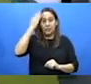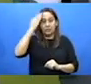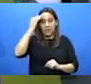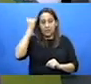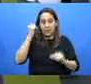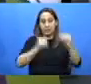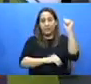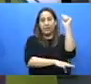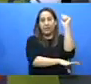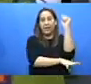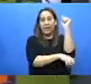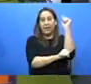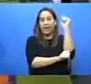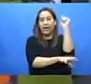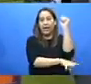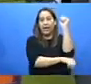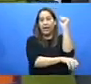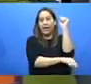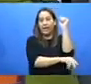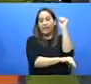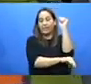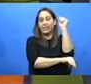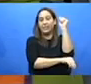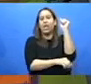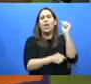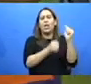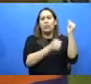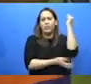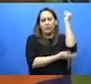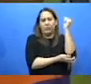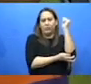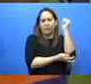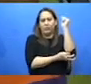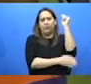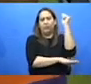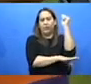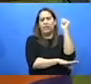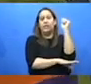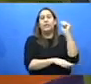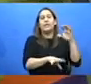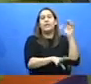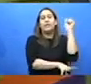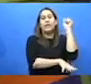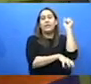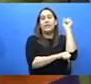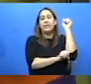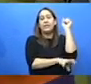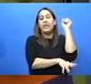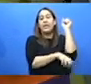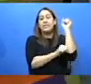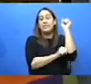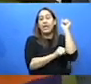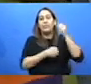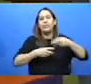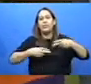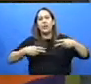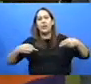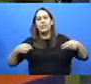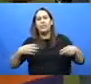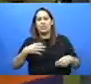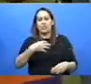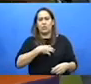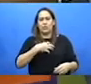A raiz fixa a planta e absorve a água e os nutrientes do solo. Então, ela deixa a planta firme ali, além